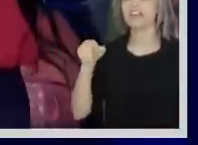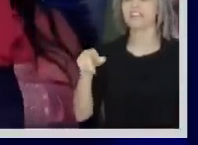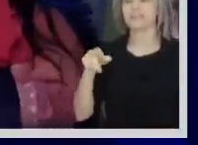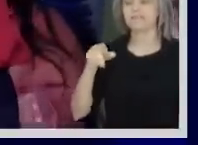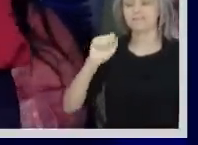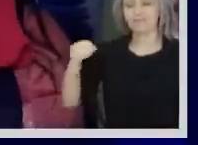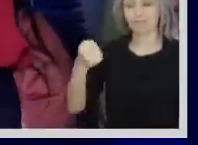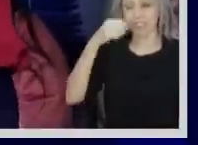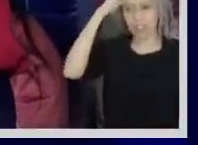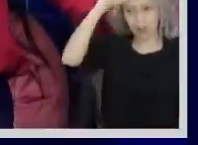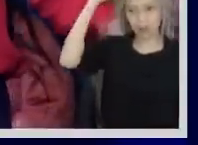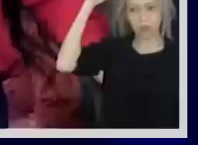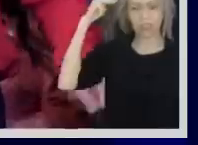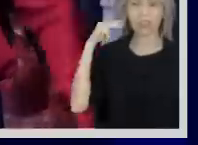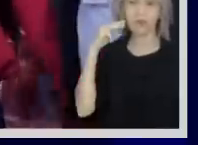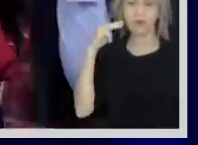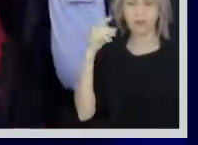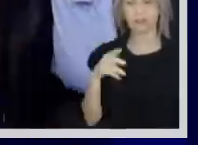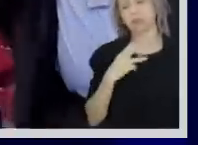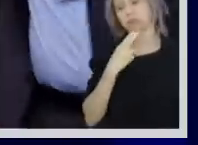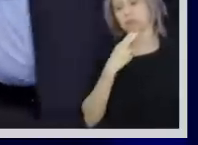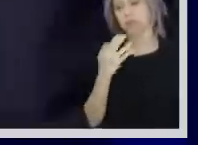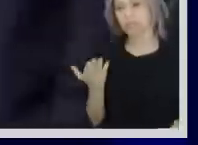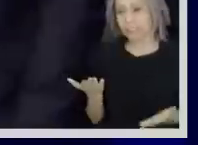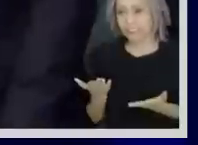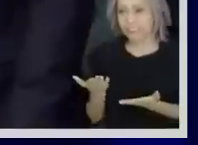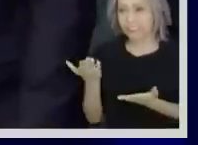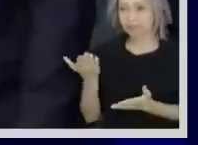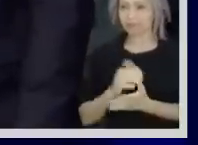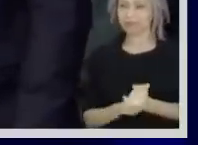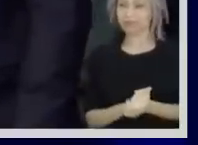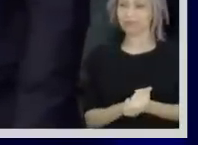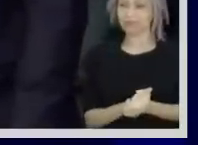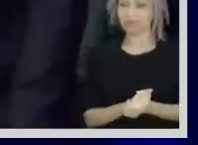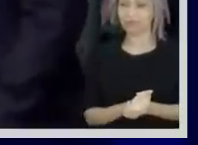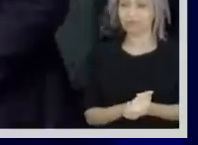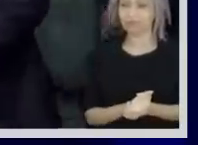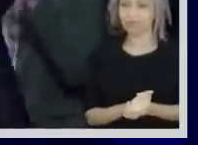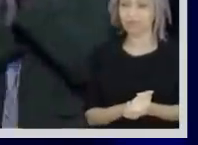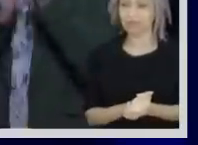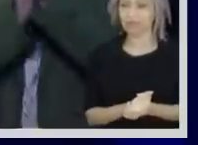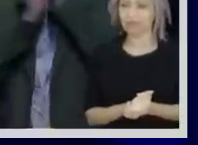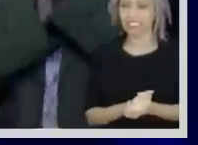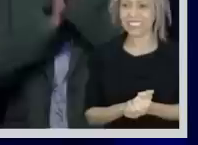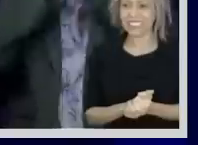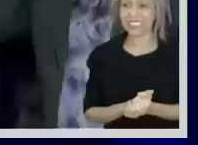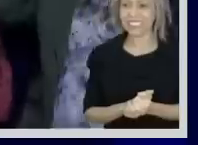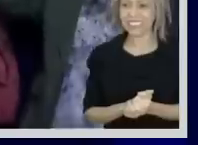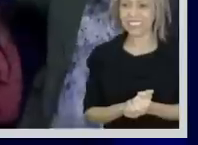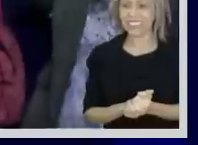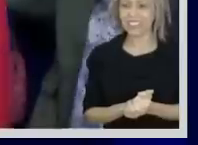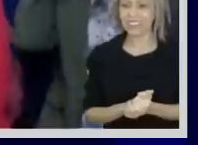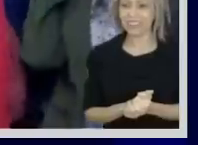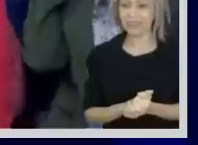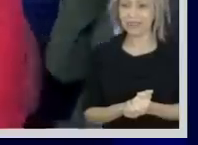e apagar ao longo dos anos a sua imagem. Basicamente, essa é a estratégia do PT e também me